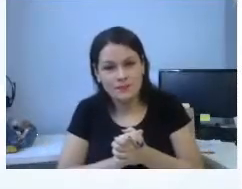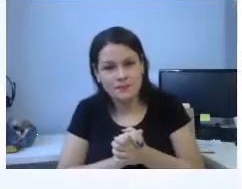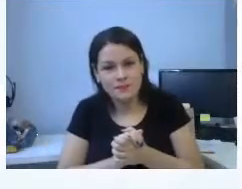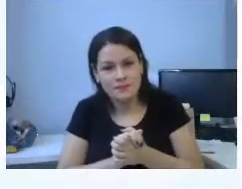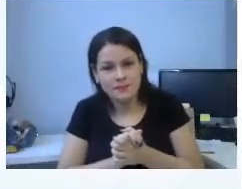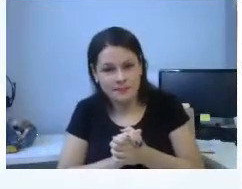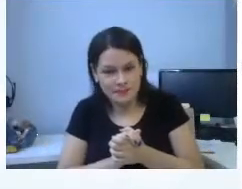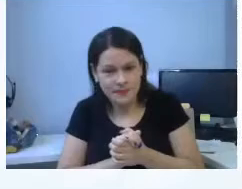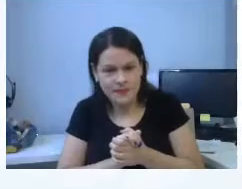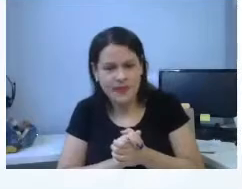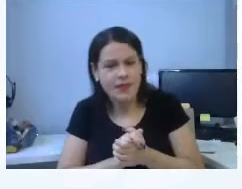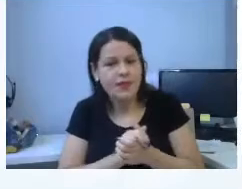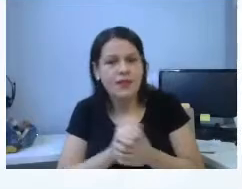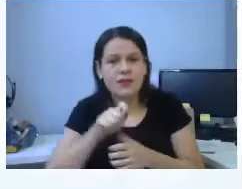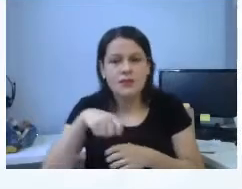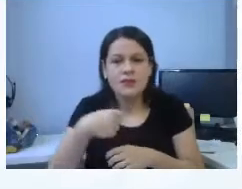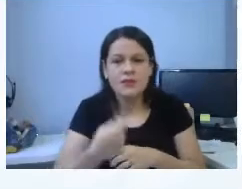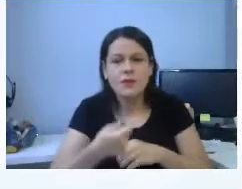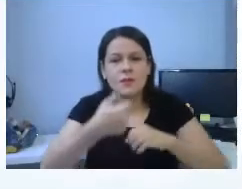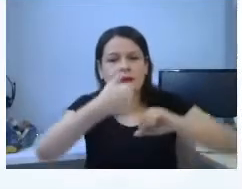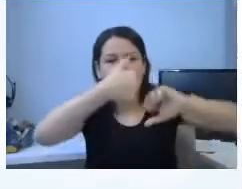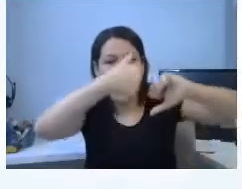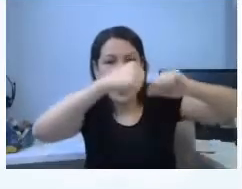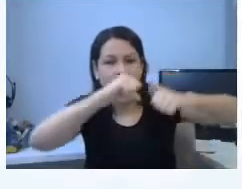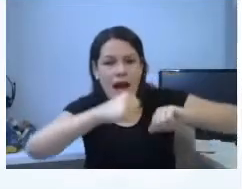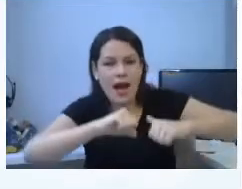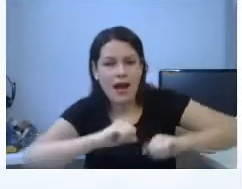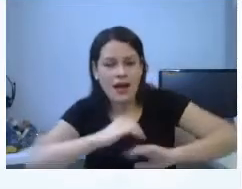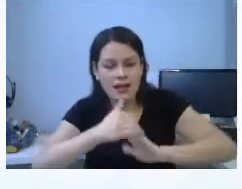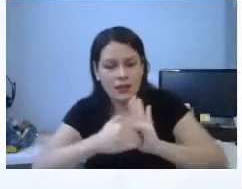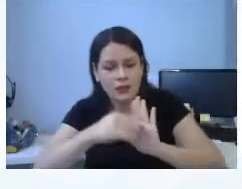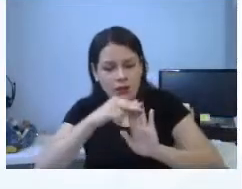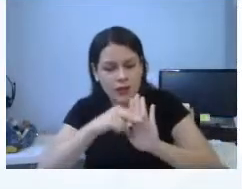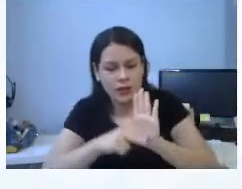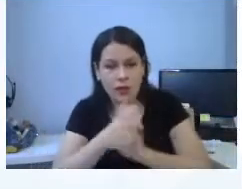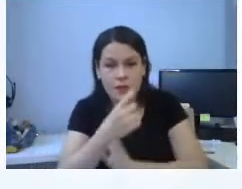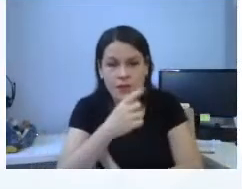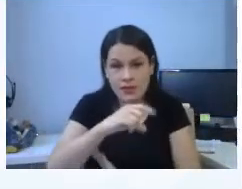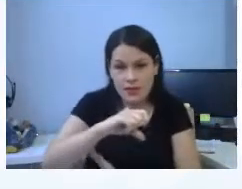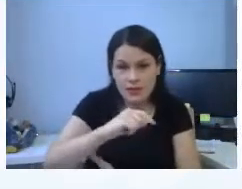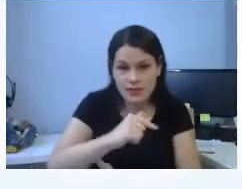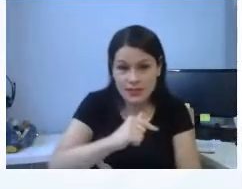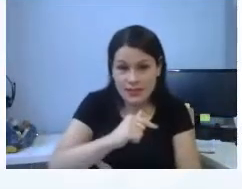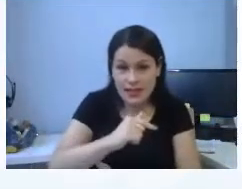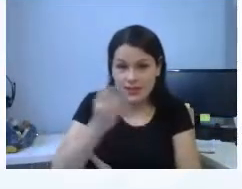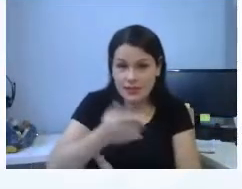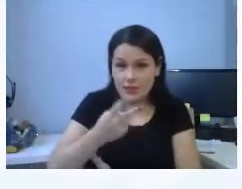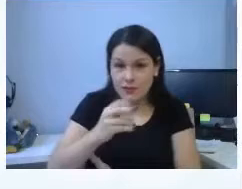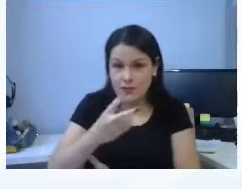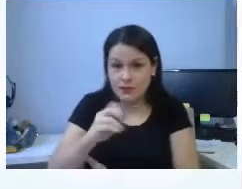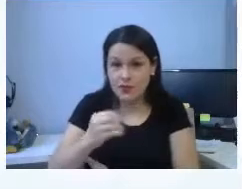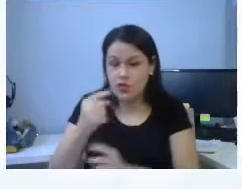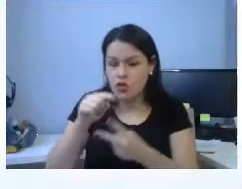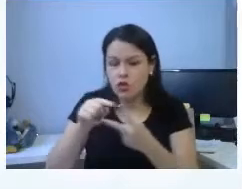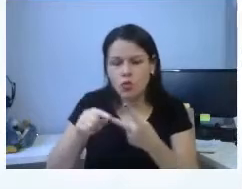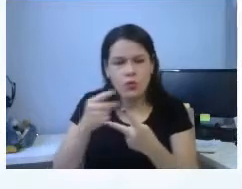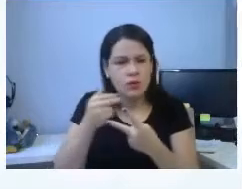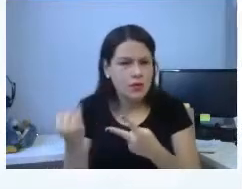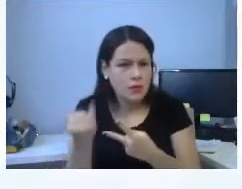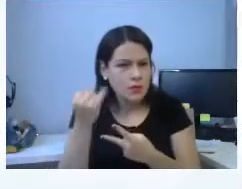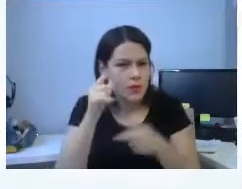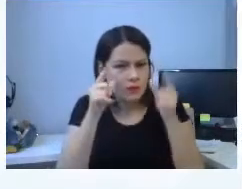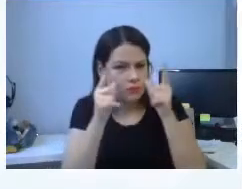Da análise dessa nota técnica número 17 de 2020, tem dois pontos que me chamaram muita atenção e acho